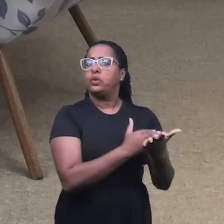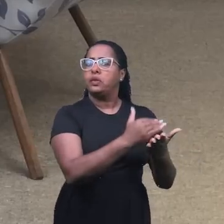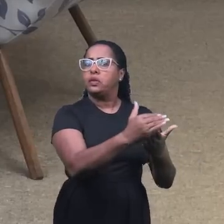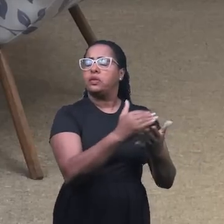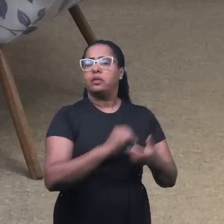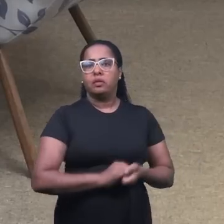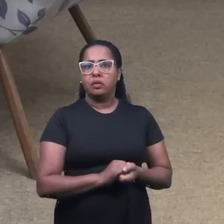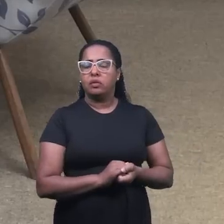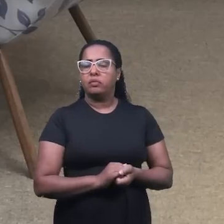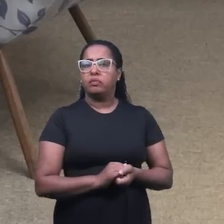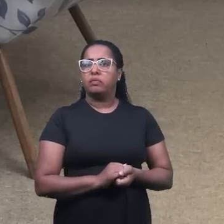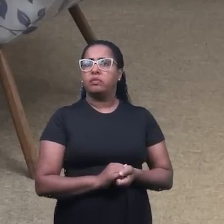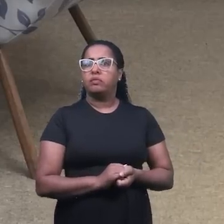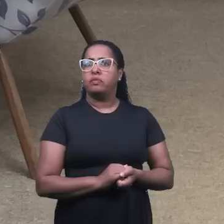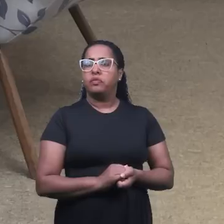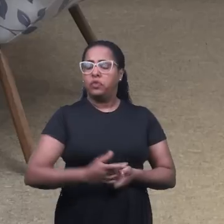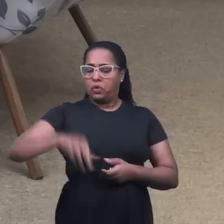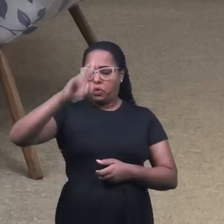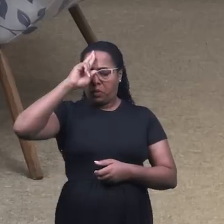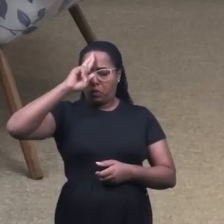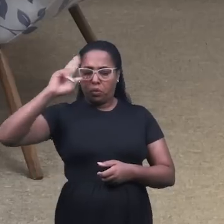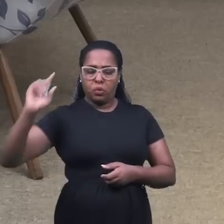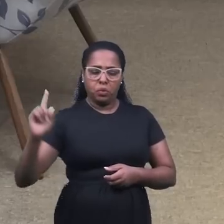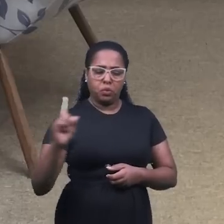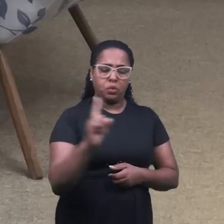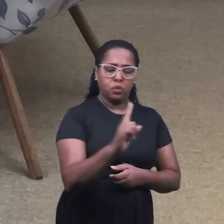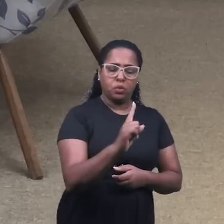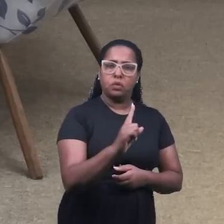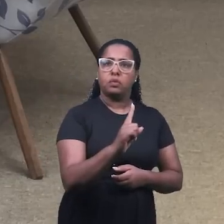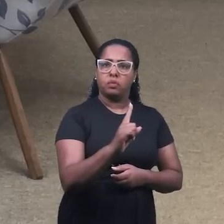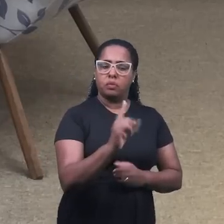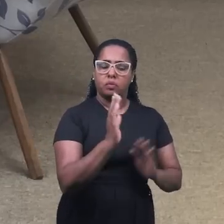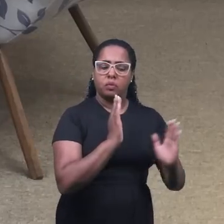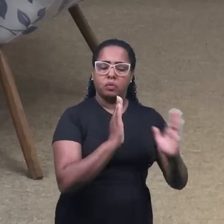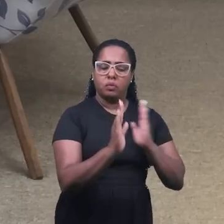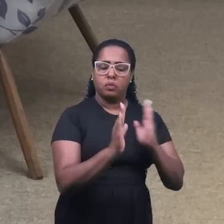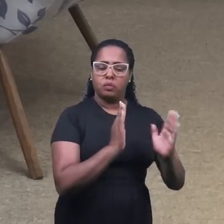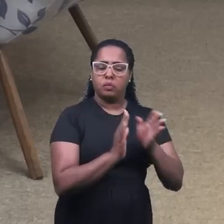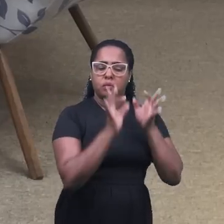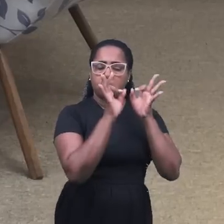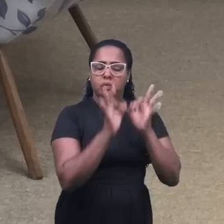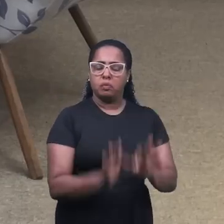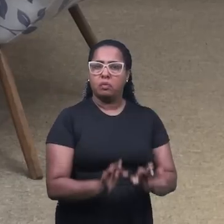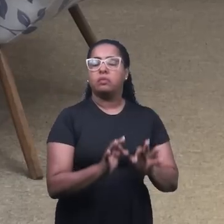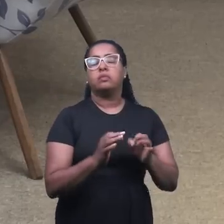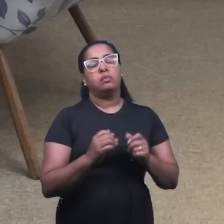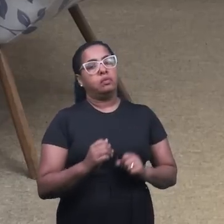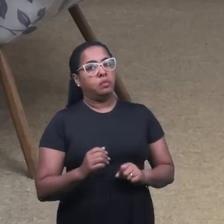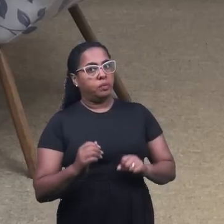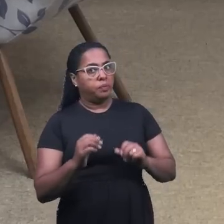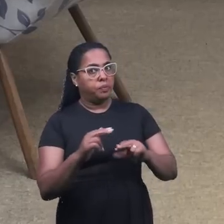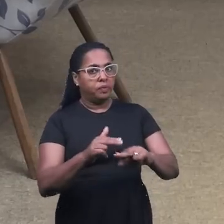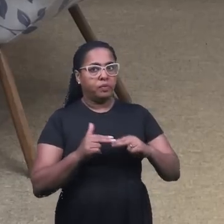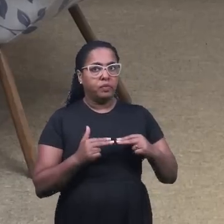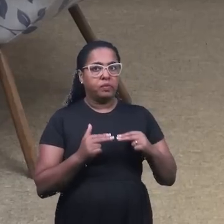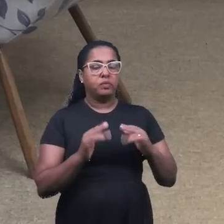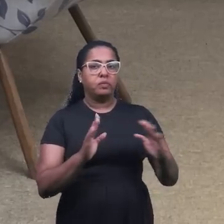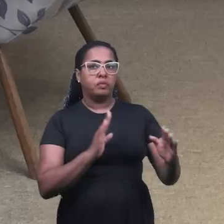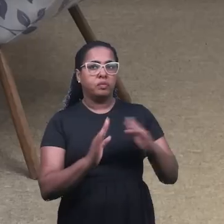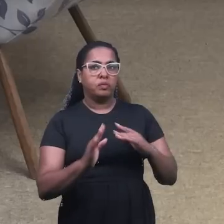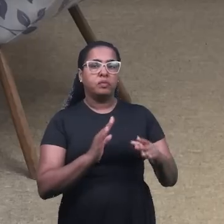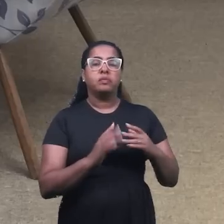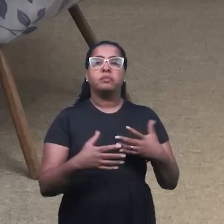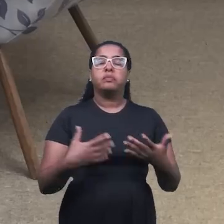nação que o Senhor vai tratar com eles num tempo profético, num tempo oportuno. Então, por isso, nesse momento, diferente da